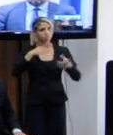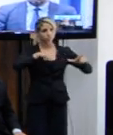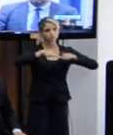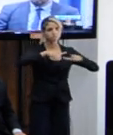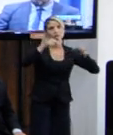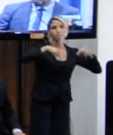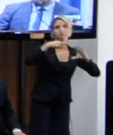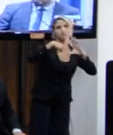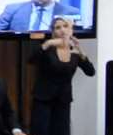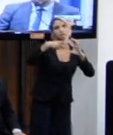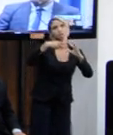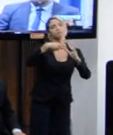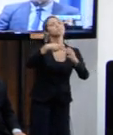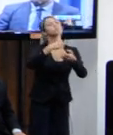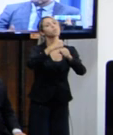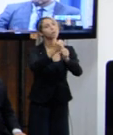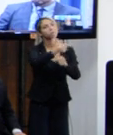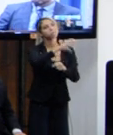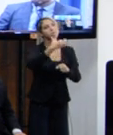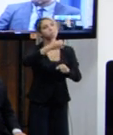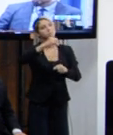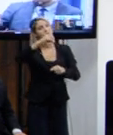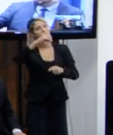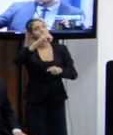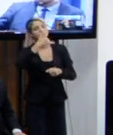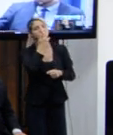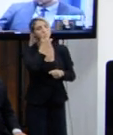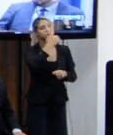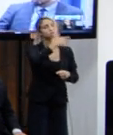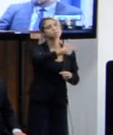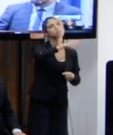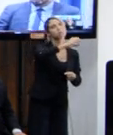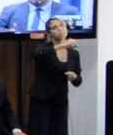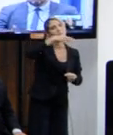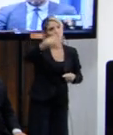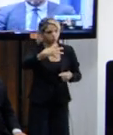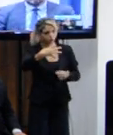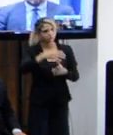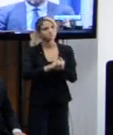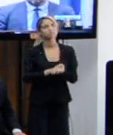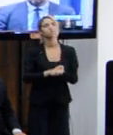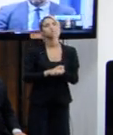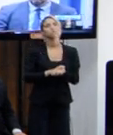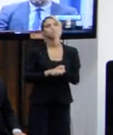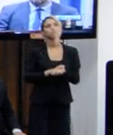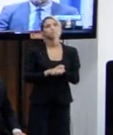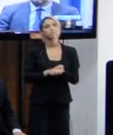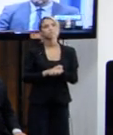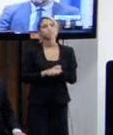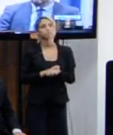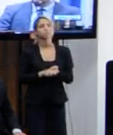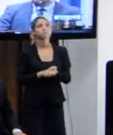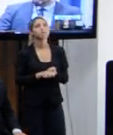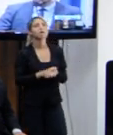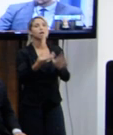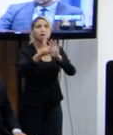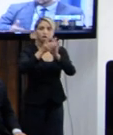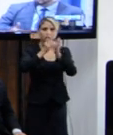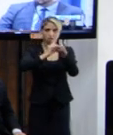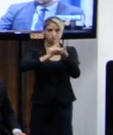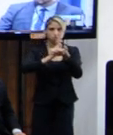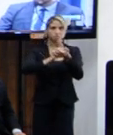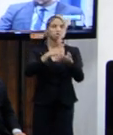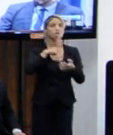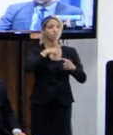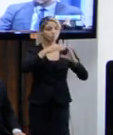Em 2004 para 2005, inclusive, o procurador era o doutor Magno, presidente era o vereador Antônio Carlos Trindade. Houve um